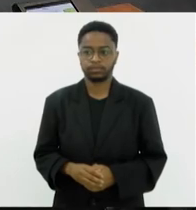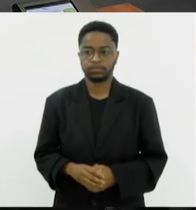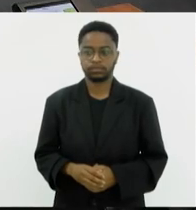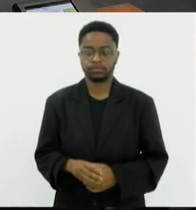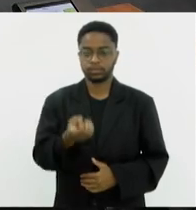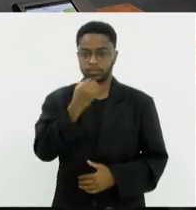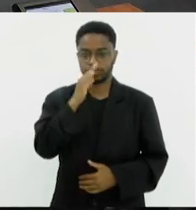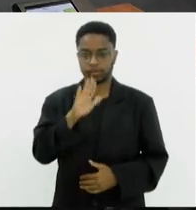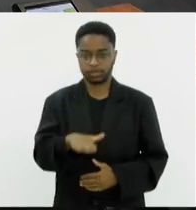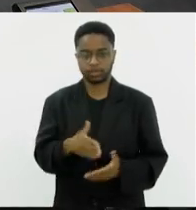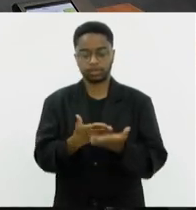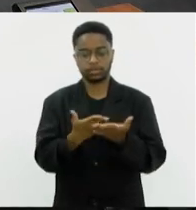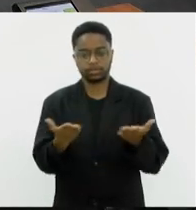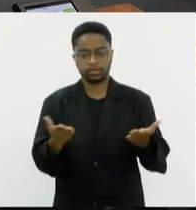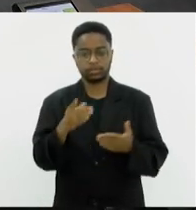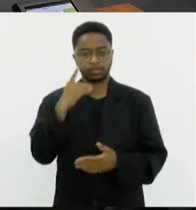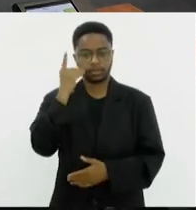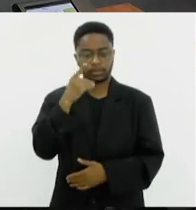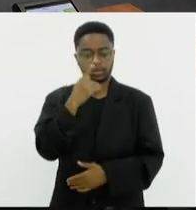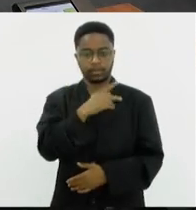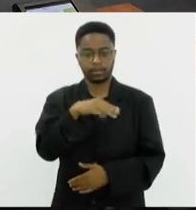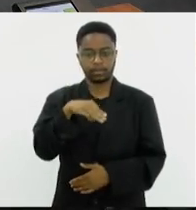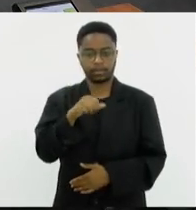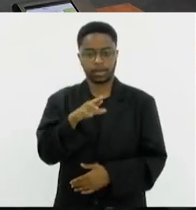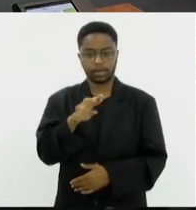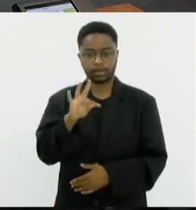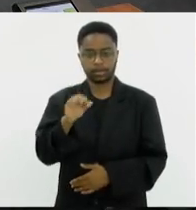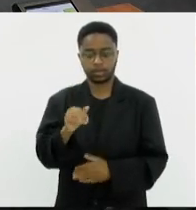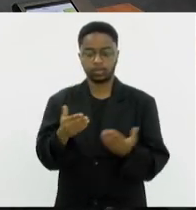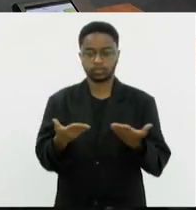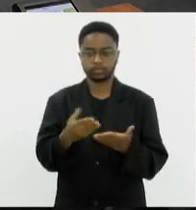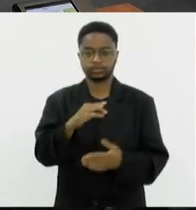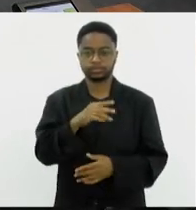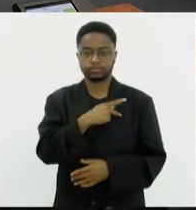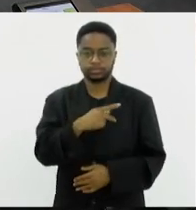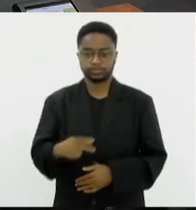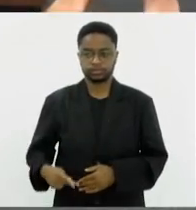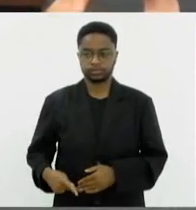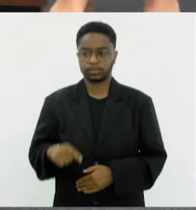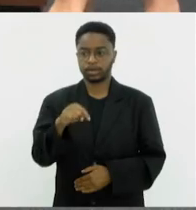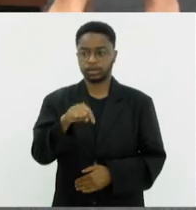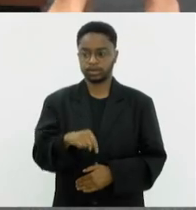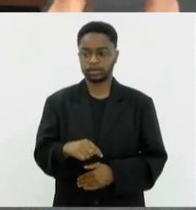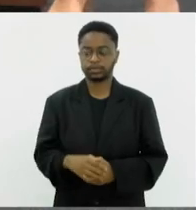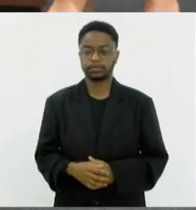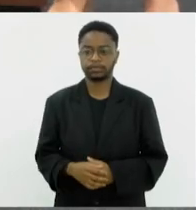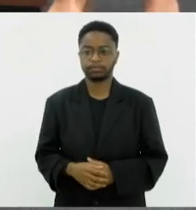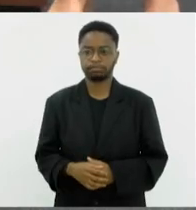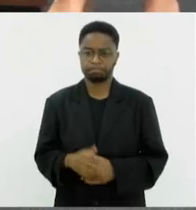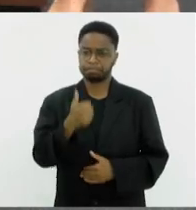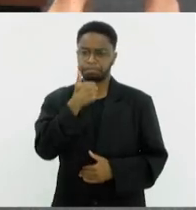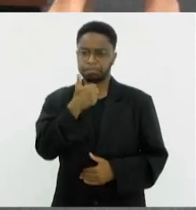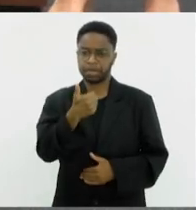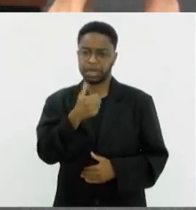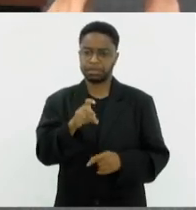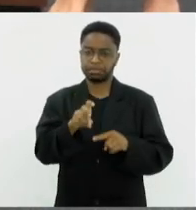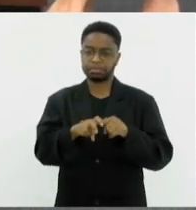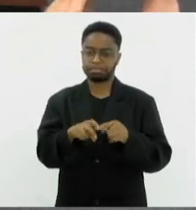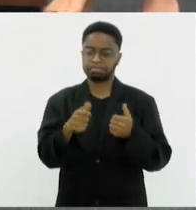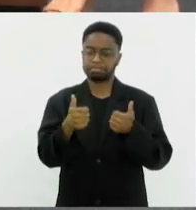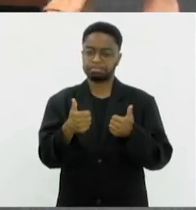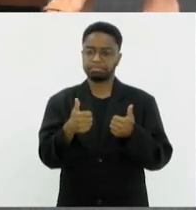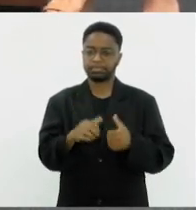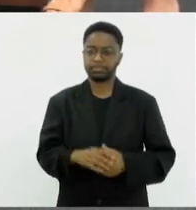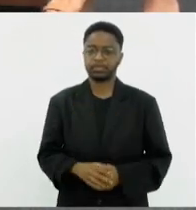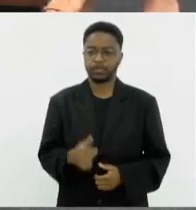Boa tarde, deputada Marta Rocha, nossa presidenta dessa sessão, Fica bem nessa cadeira, deputada.